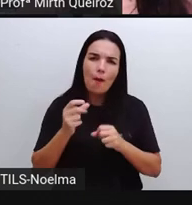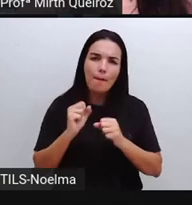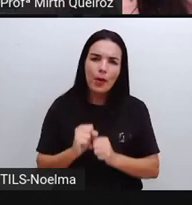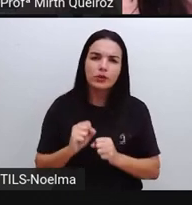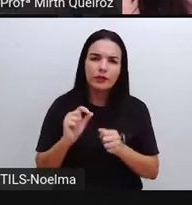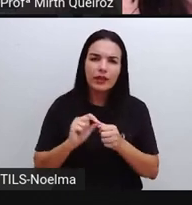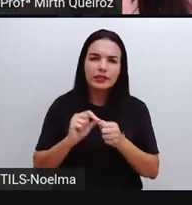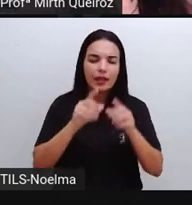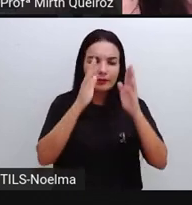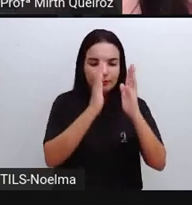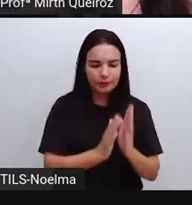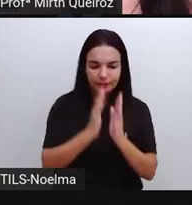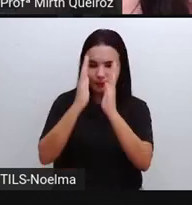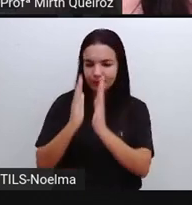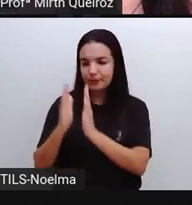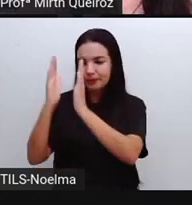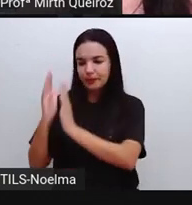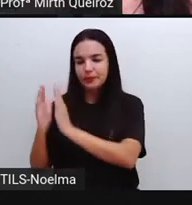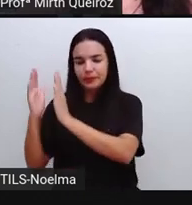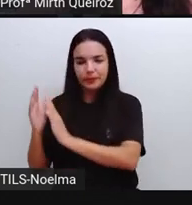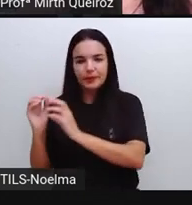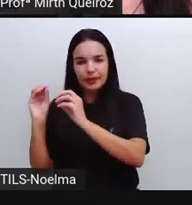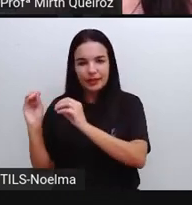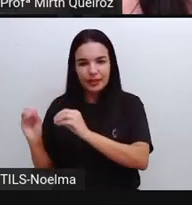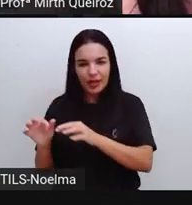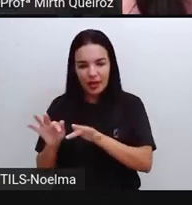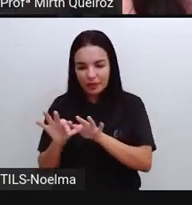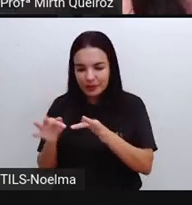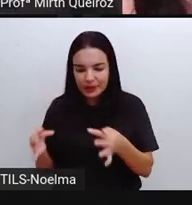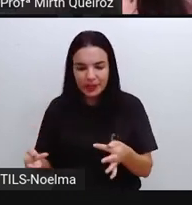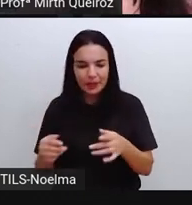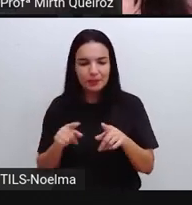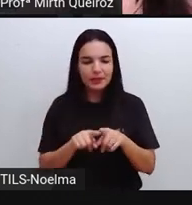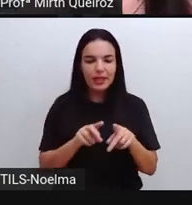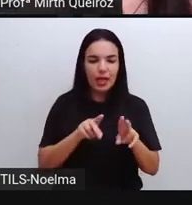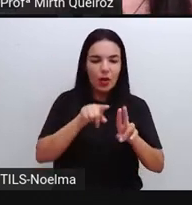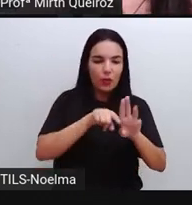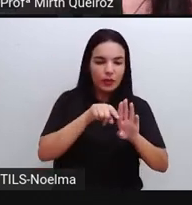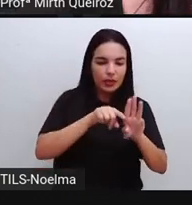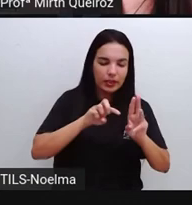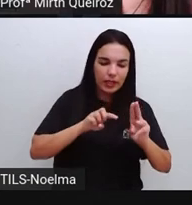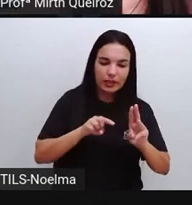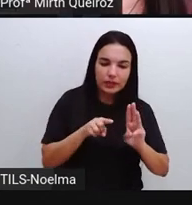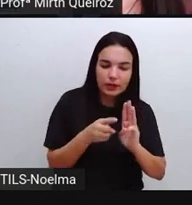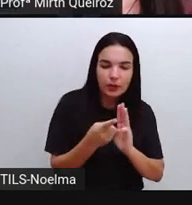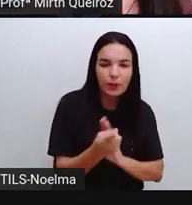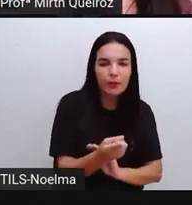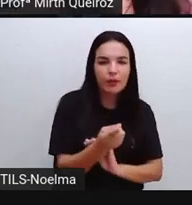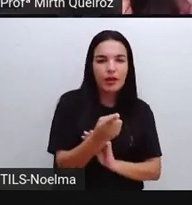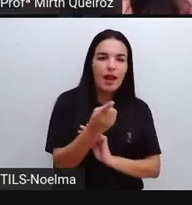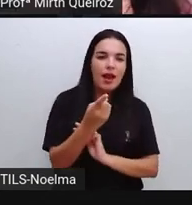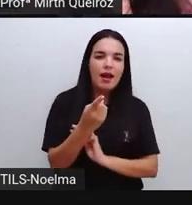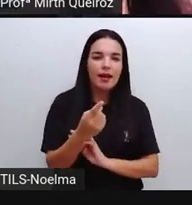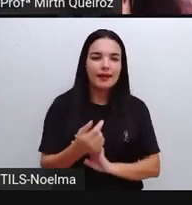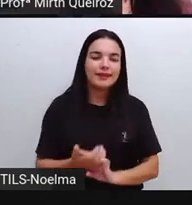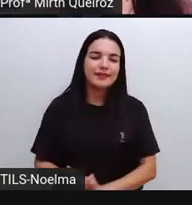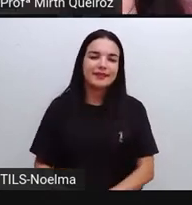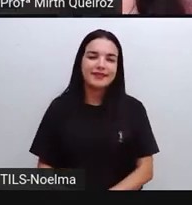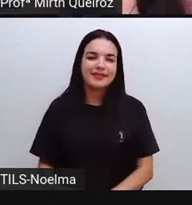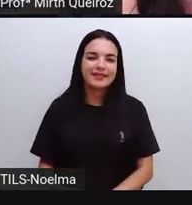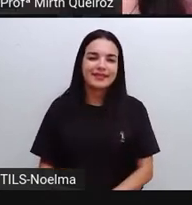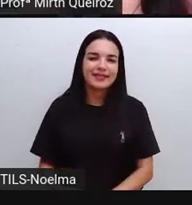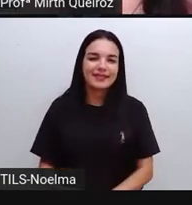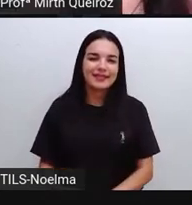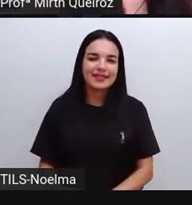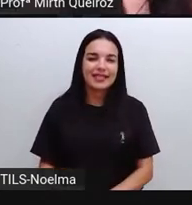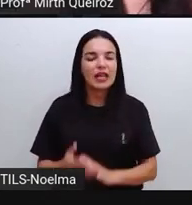fazer aquela tabelinha né colocando lá classe da unidade simples a classe das unidades de milhar